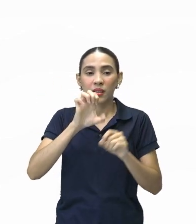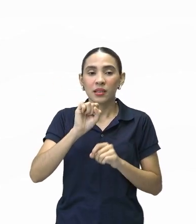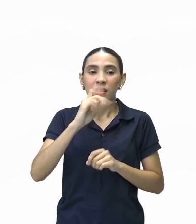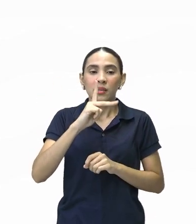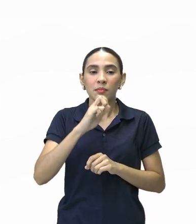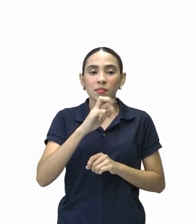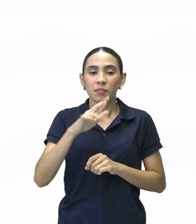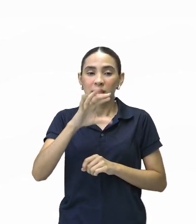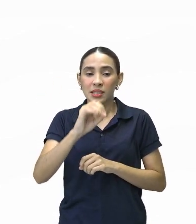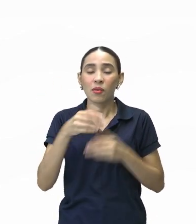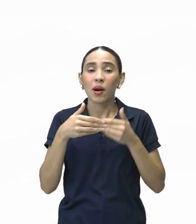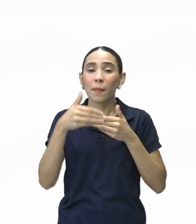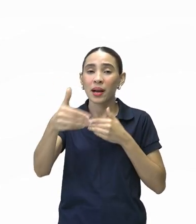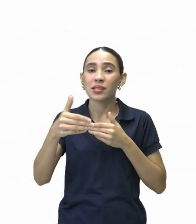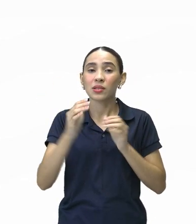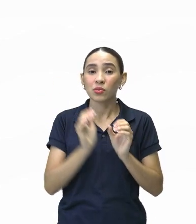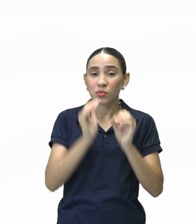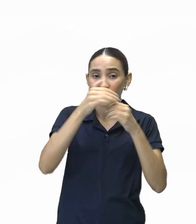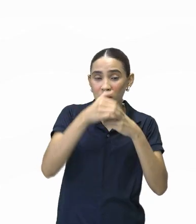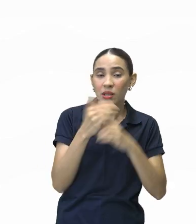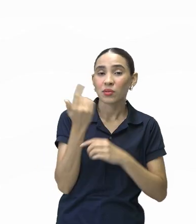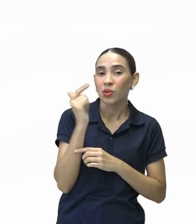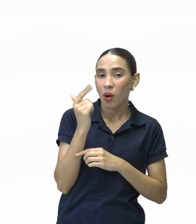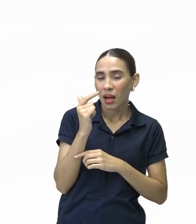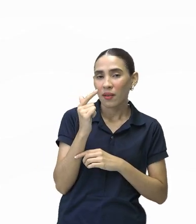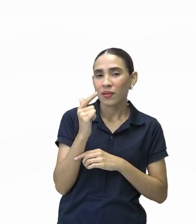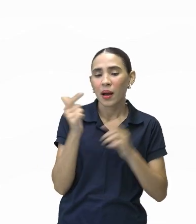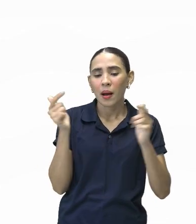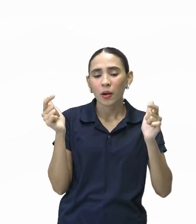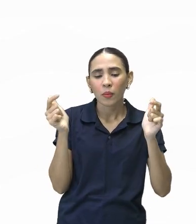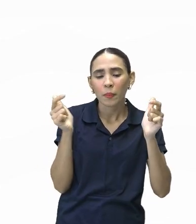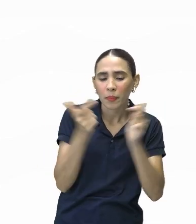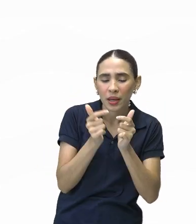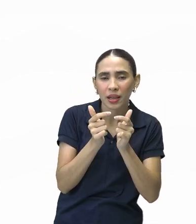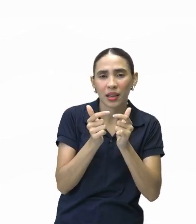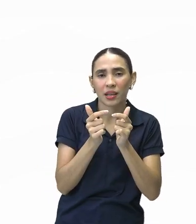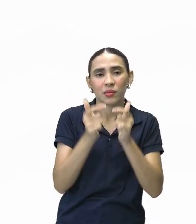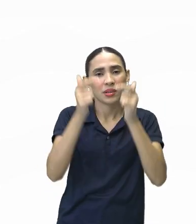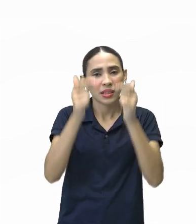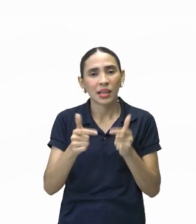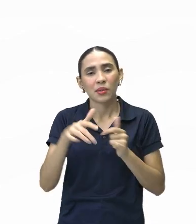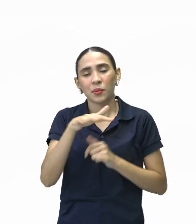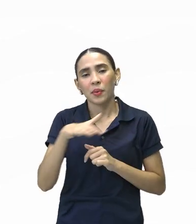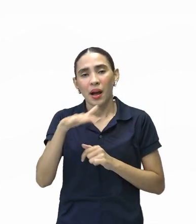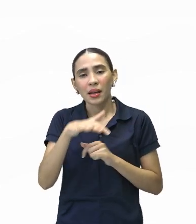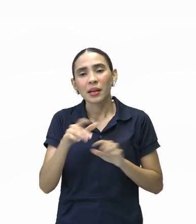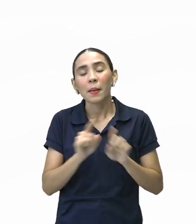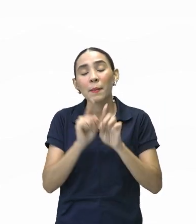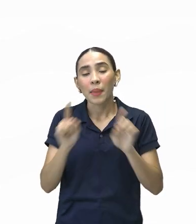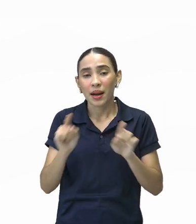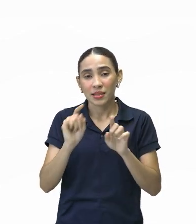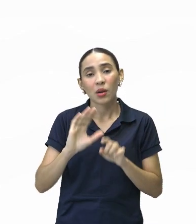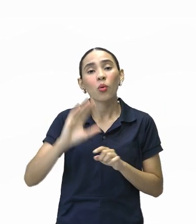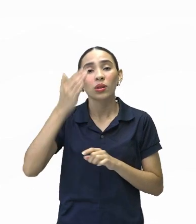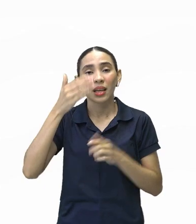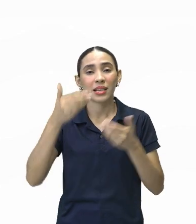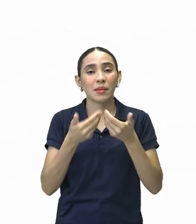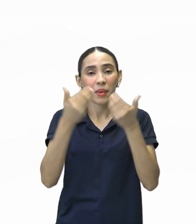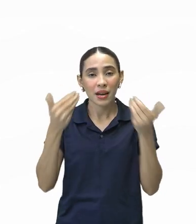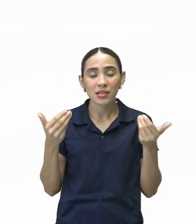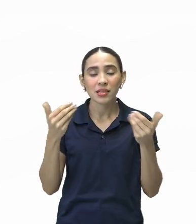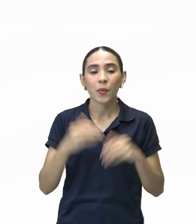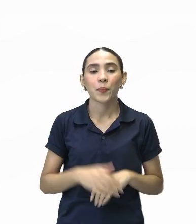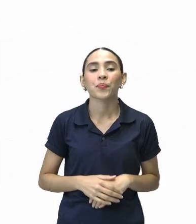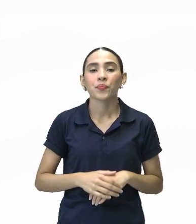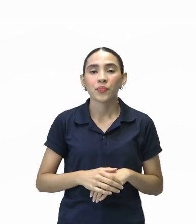especiação a partir do isolamento geográfico. São espaços pequenos, né, dentro da mesma região, mas ocorre a separação desses